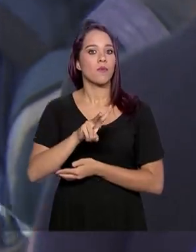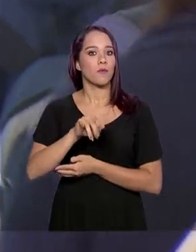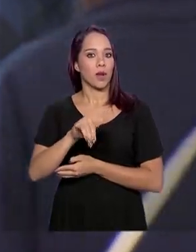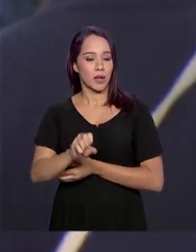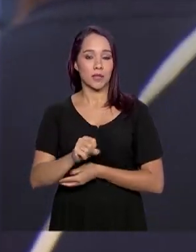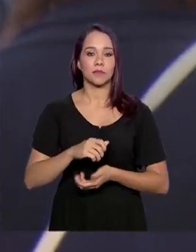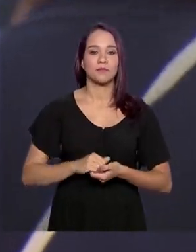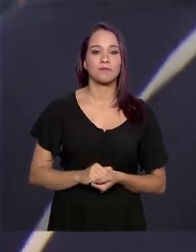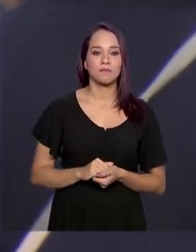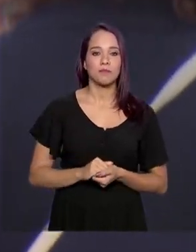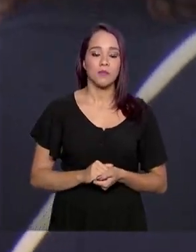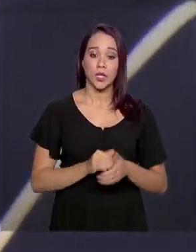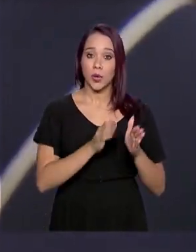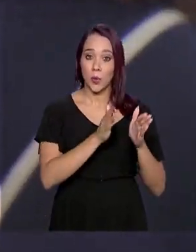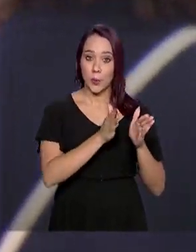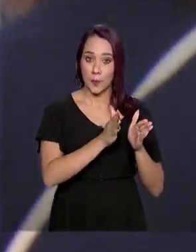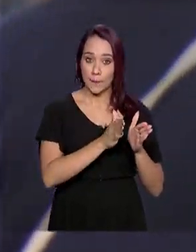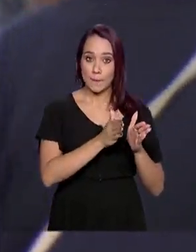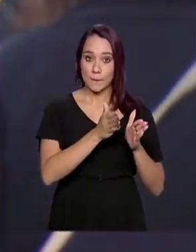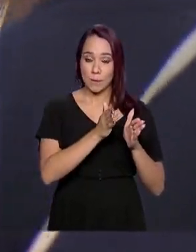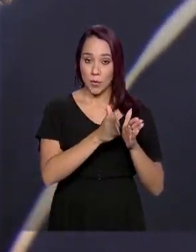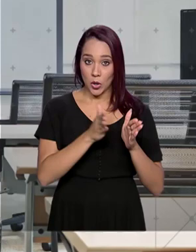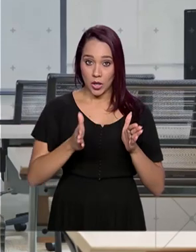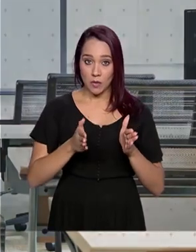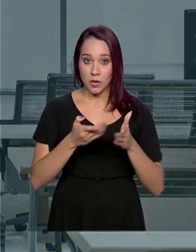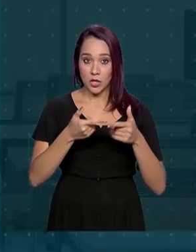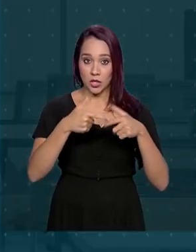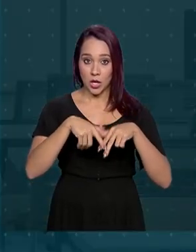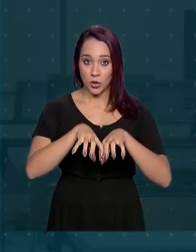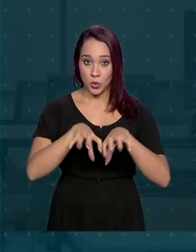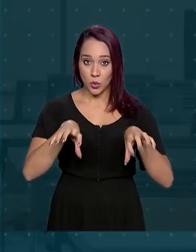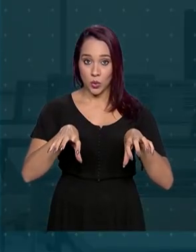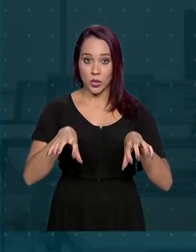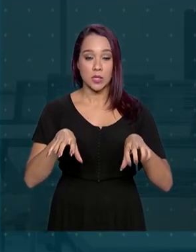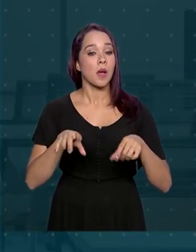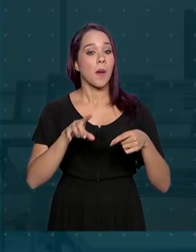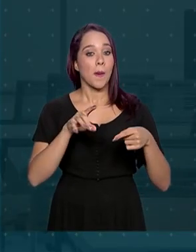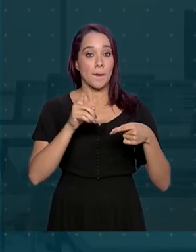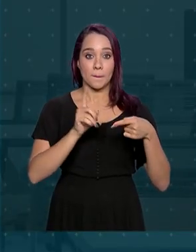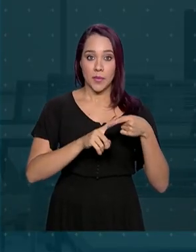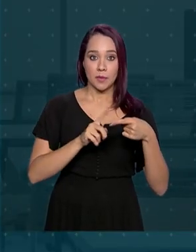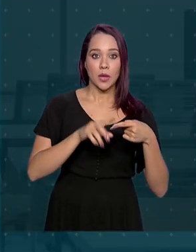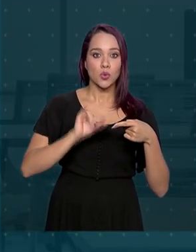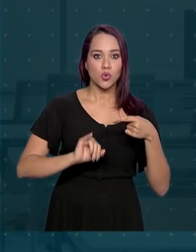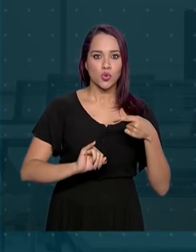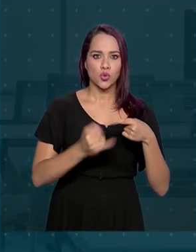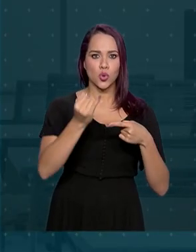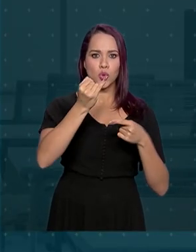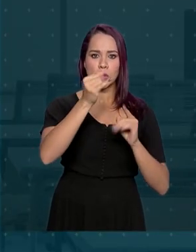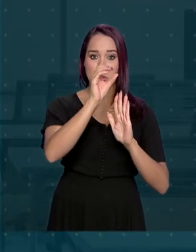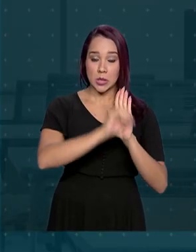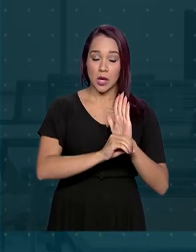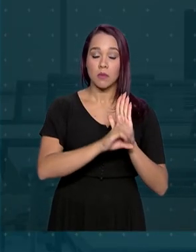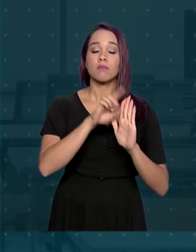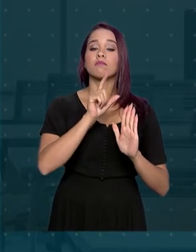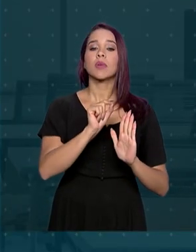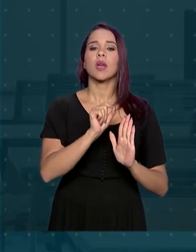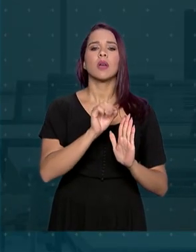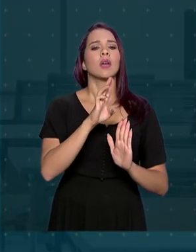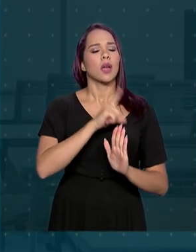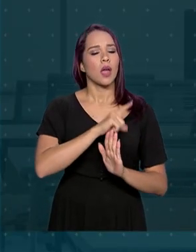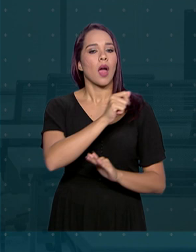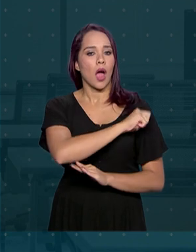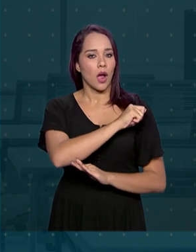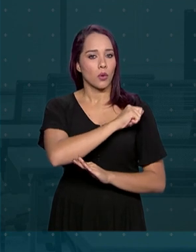O programa é dividido em duas modalidades. A oferta de vagas com juros zero vale para estudantes com